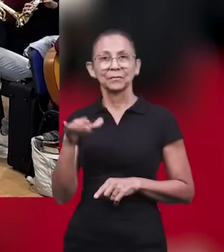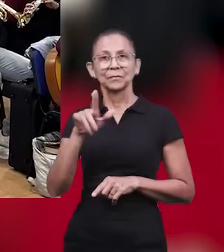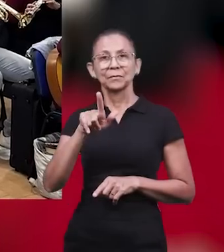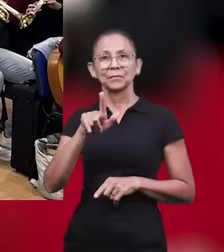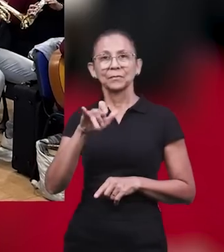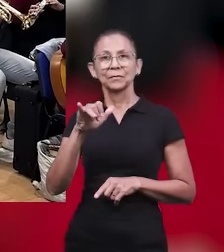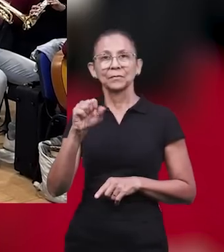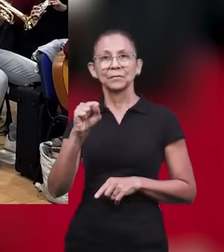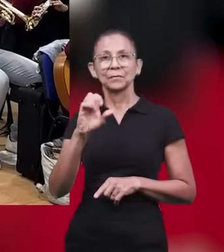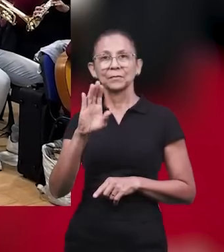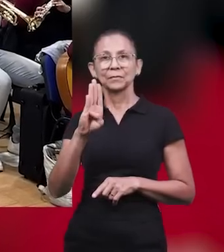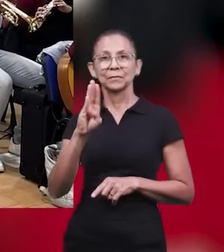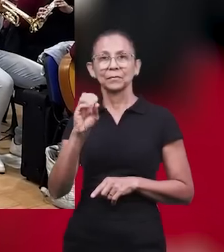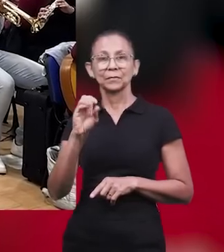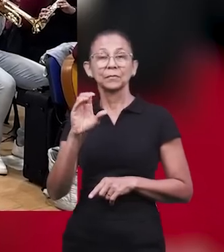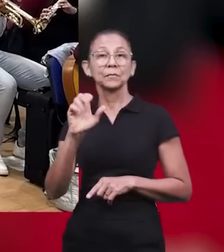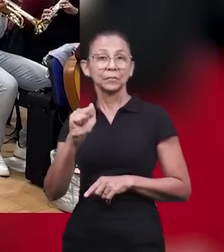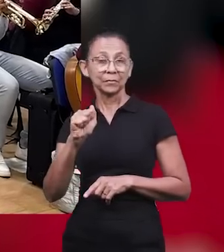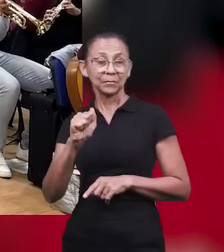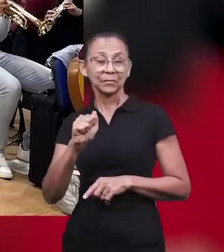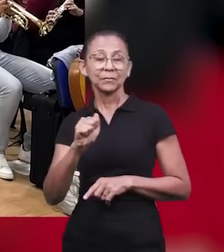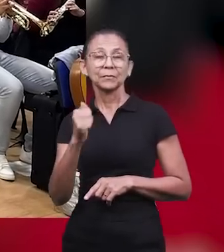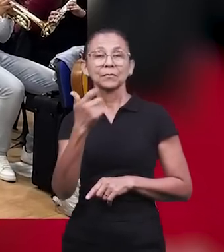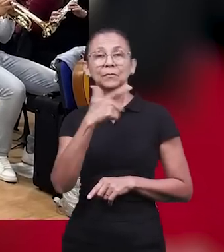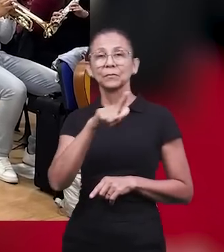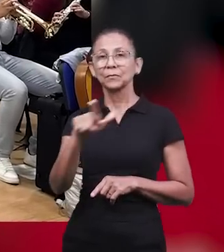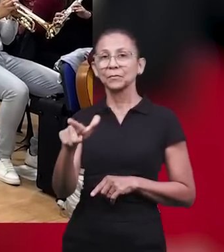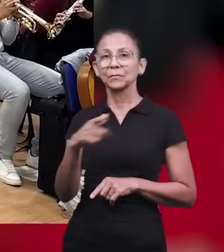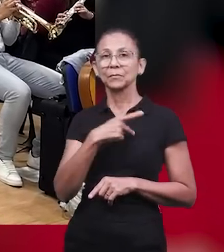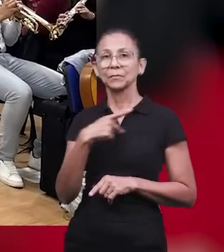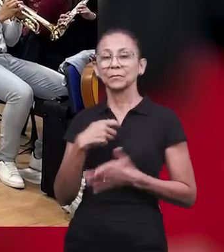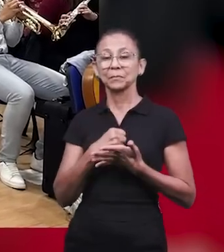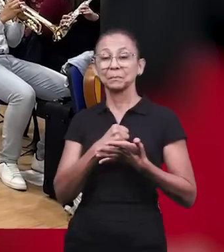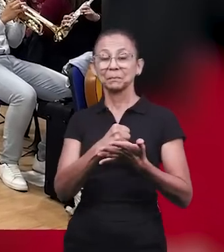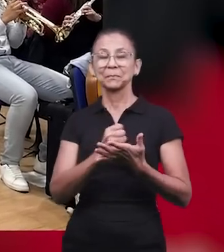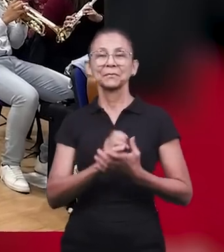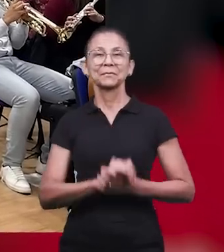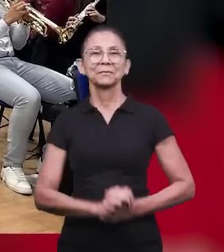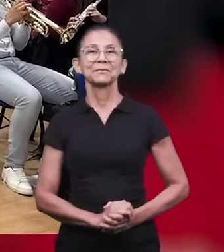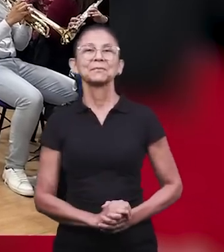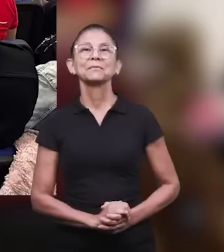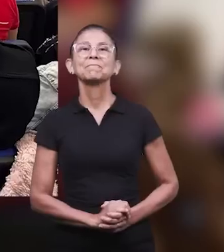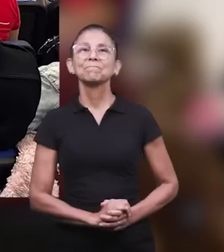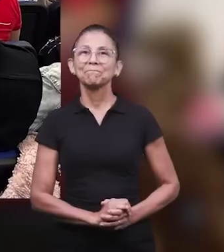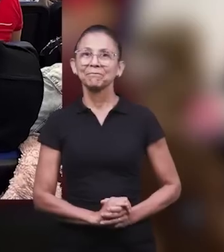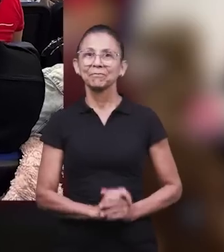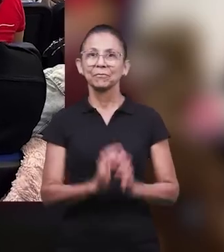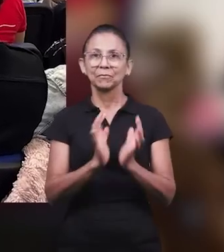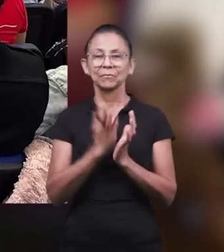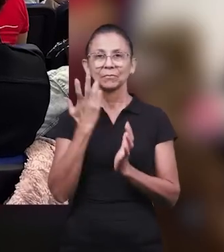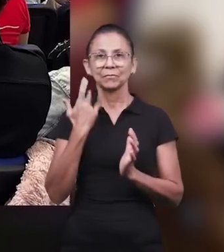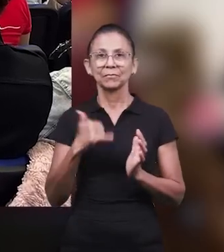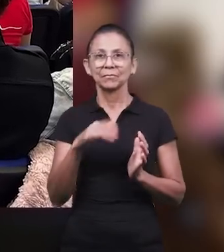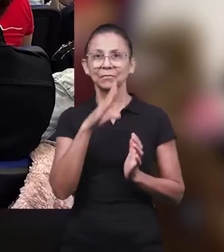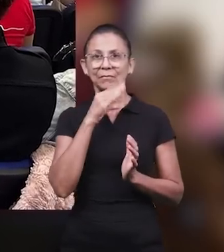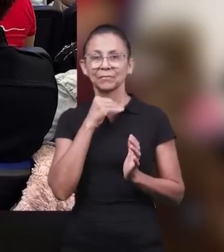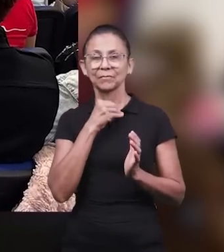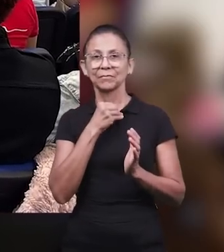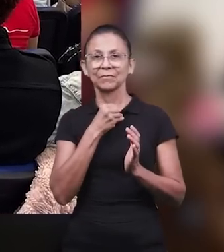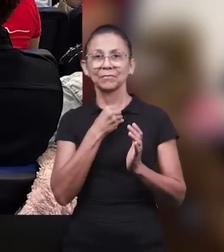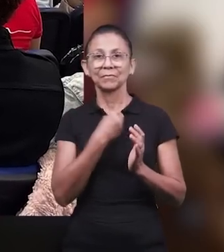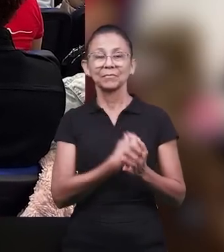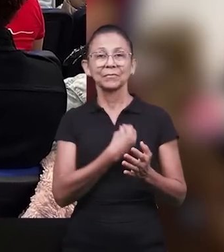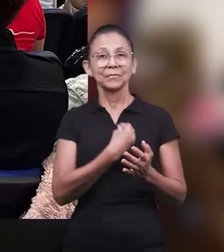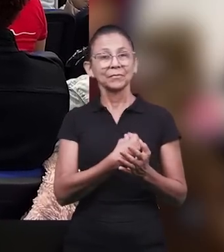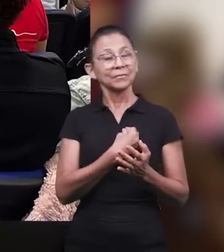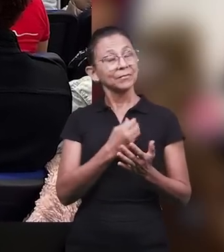classes conduzido pelo pastor Giancarlo, foi mencionada a experiência das CIAs na participação das perguntas da EBD e o fortalecimento